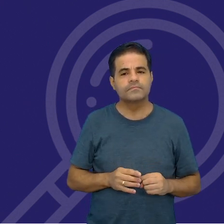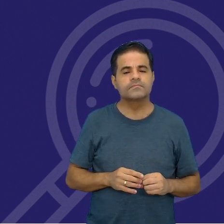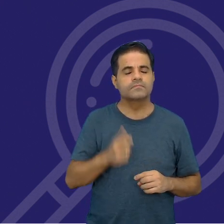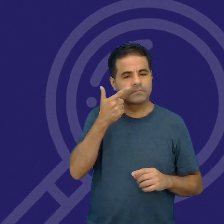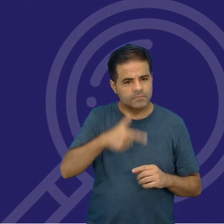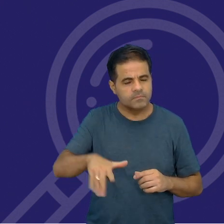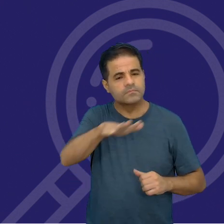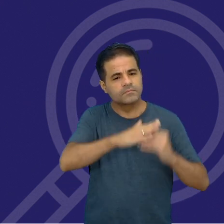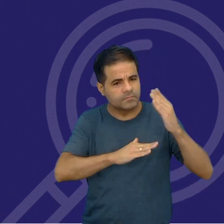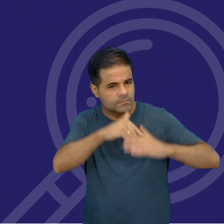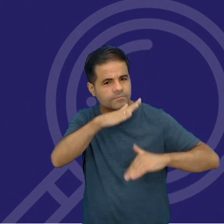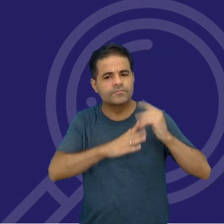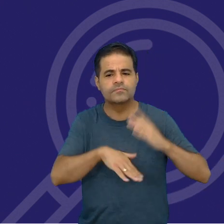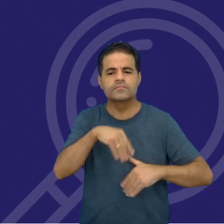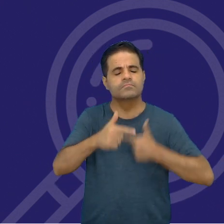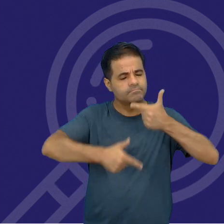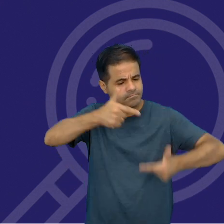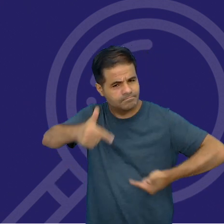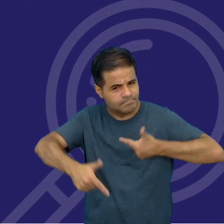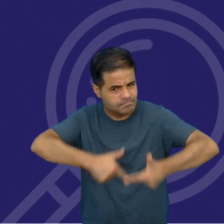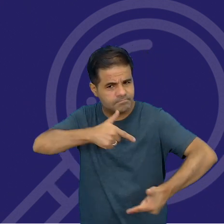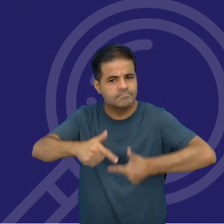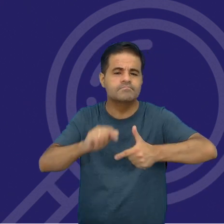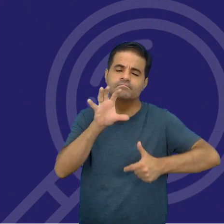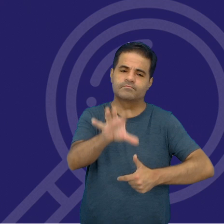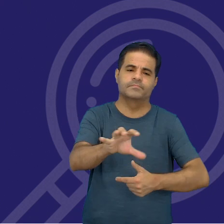as habilidades sendo trabalhadas ali.